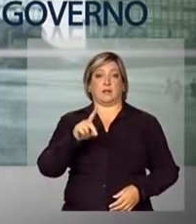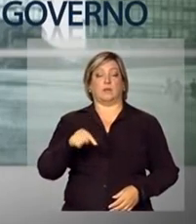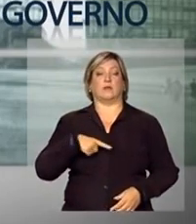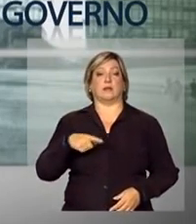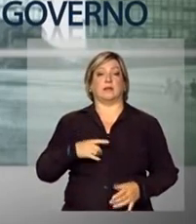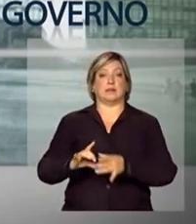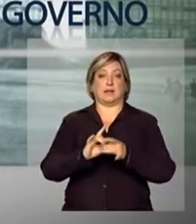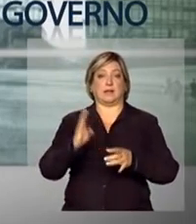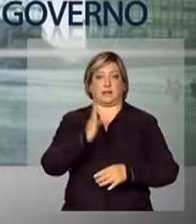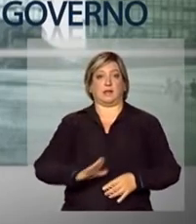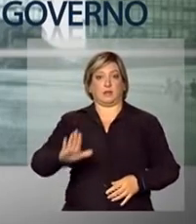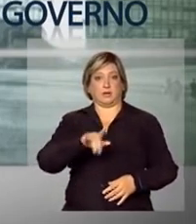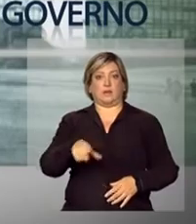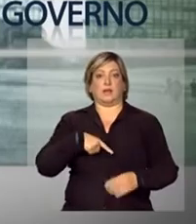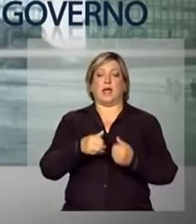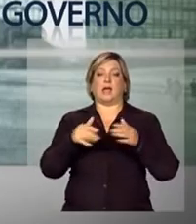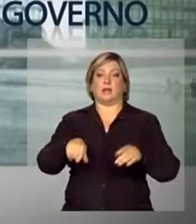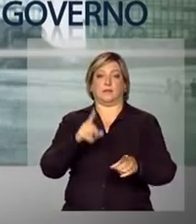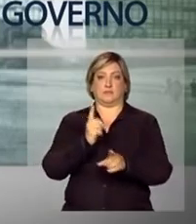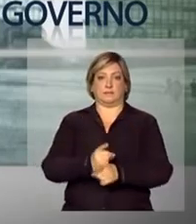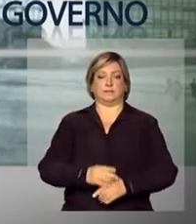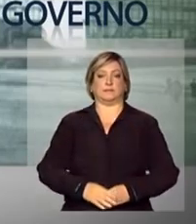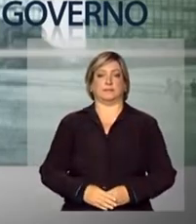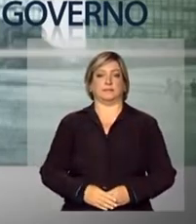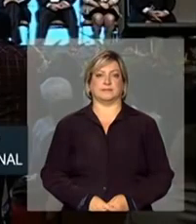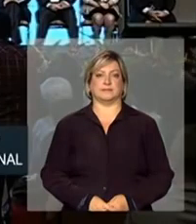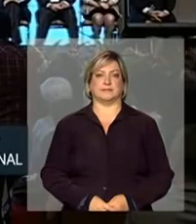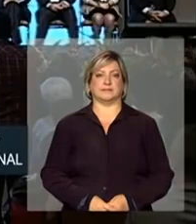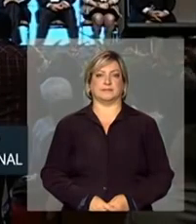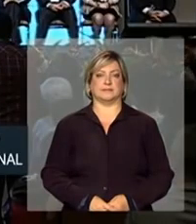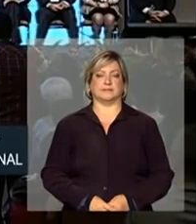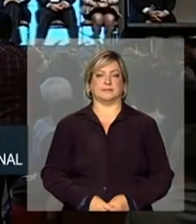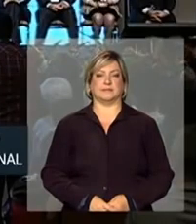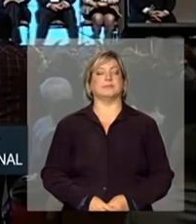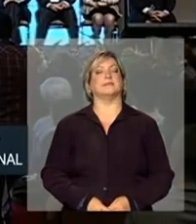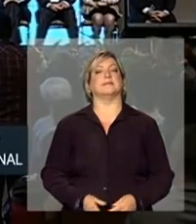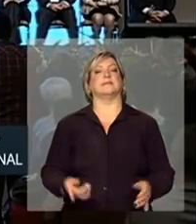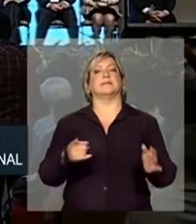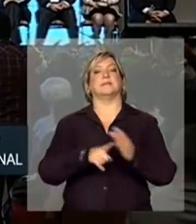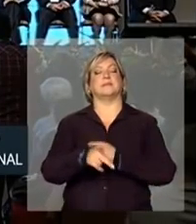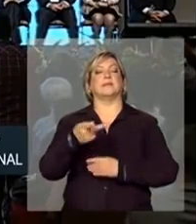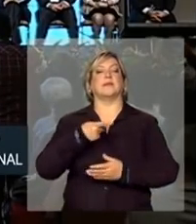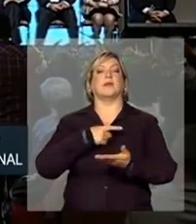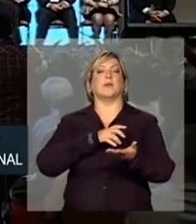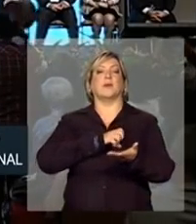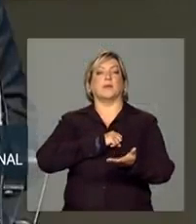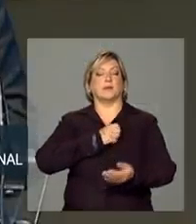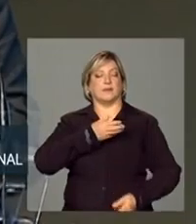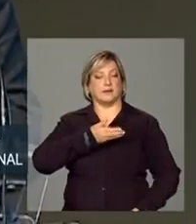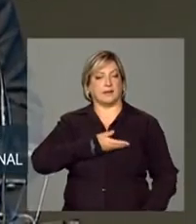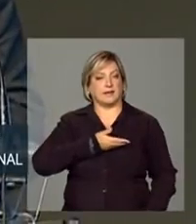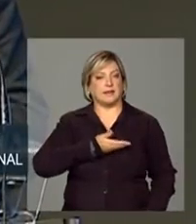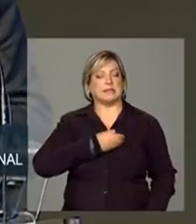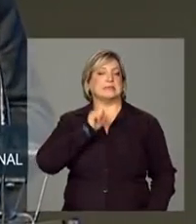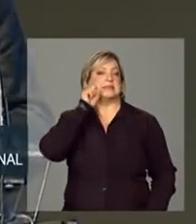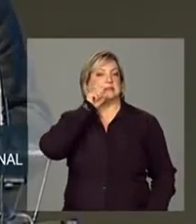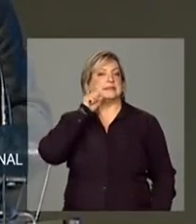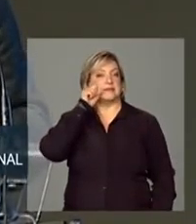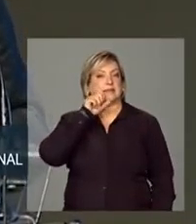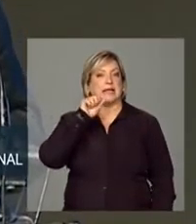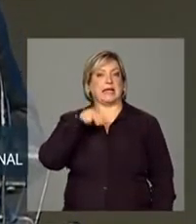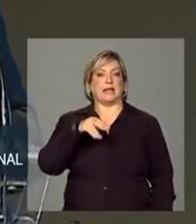país. O encontro é realizado até o dia 22 de março em Brasília e reúne cerca de 5 mil participantes. Veja como foi